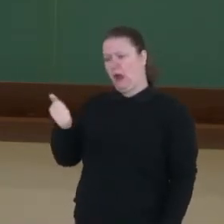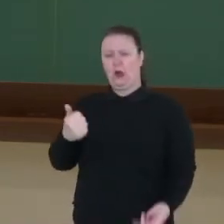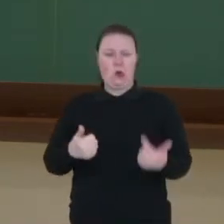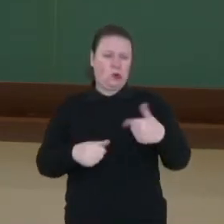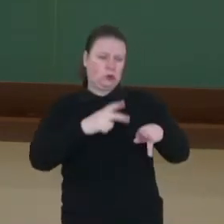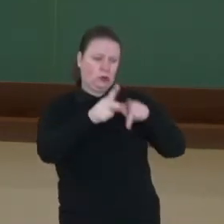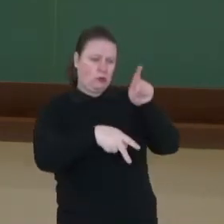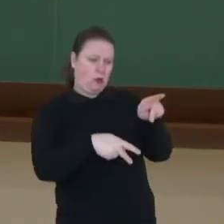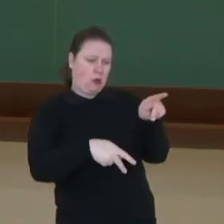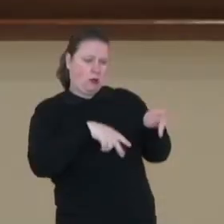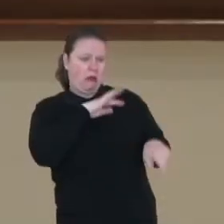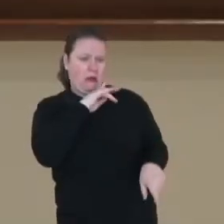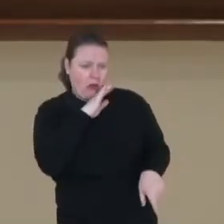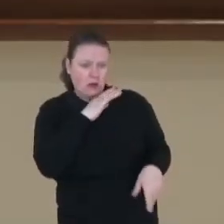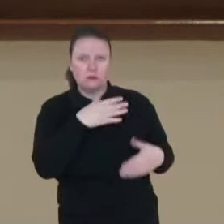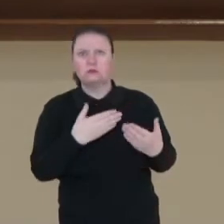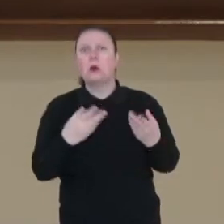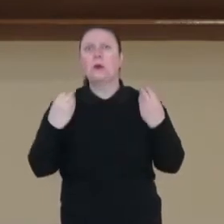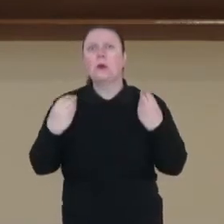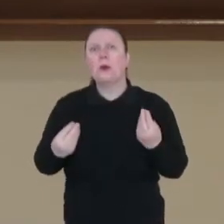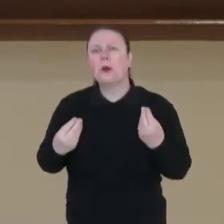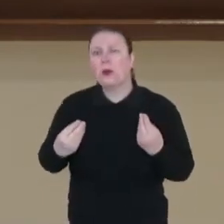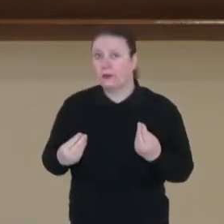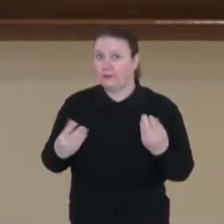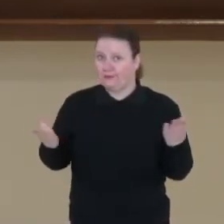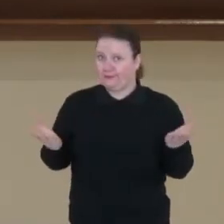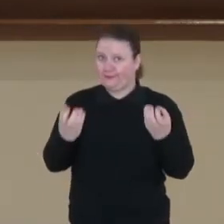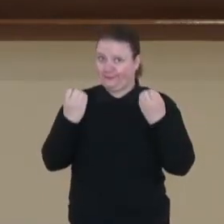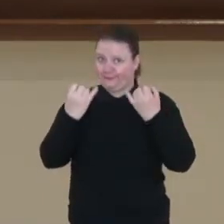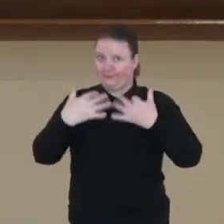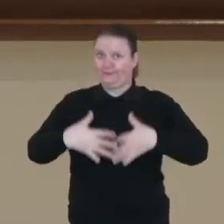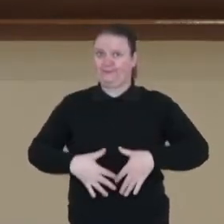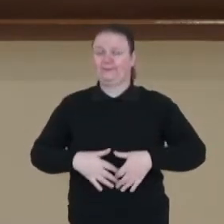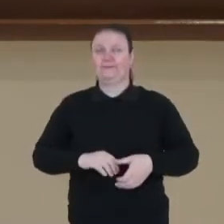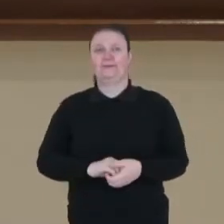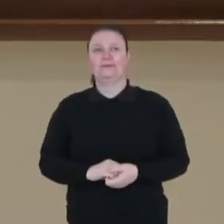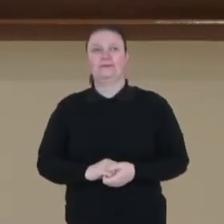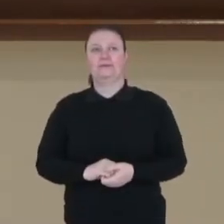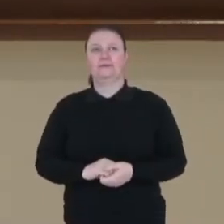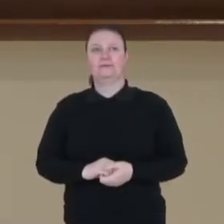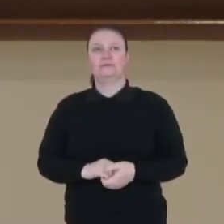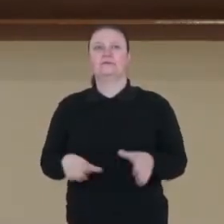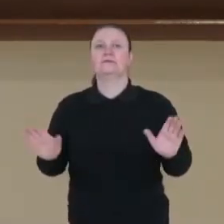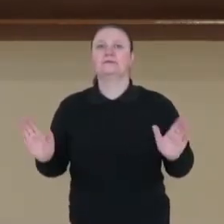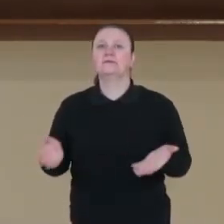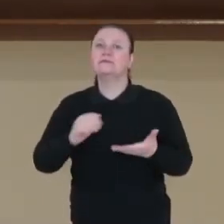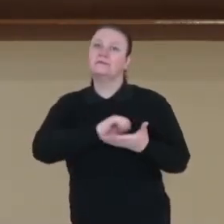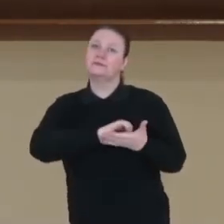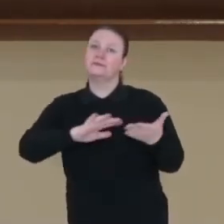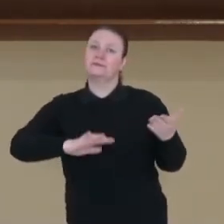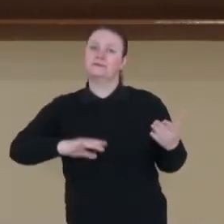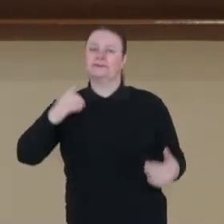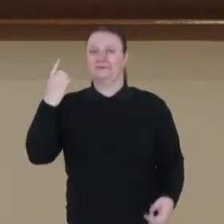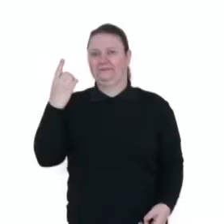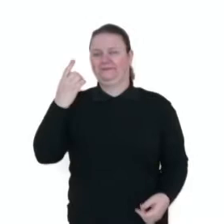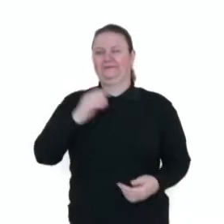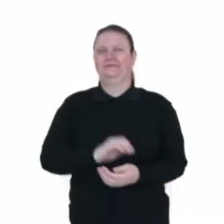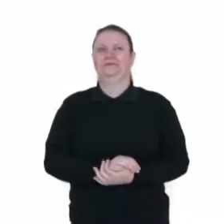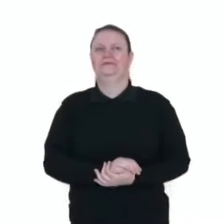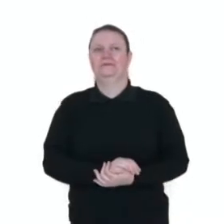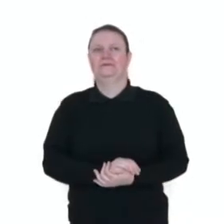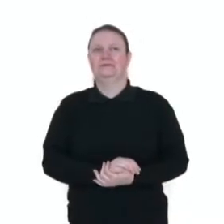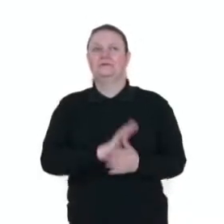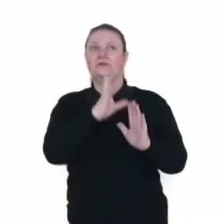outra não? É sobre isso que a gente vai falar aqui, né? Vamos dar uma olhada? Bom, chegamos na nossa primeira atividade. Quero que